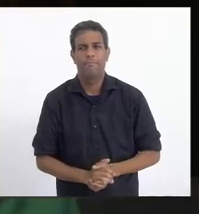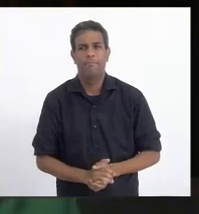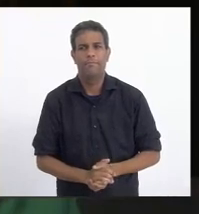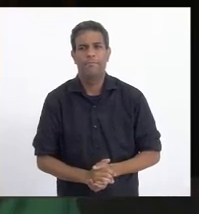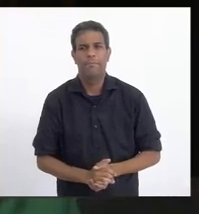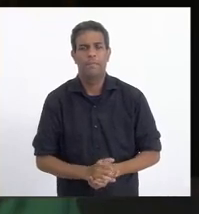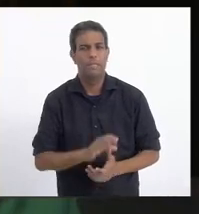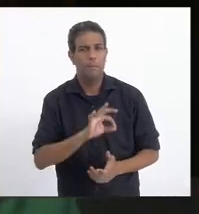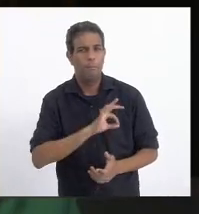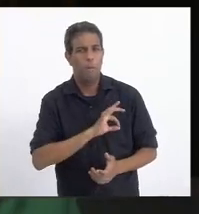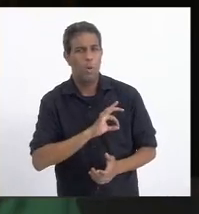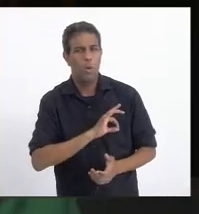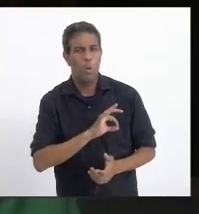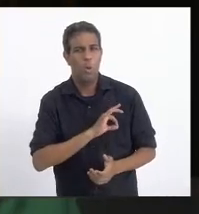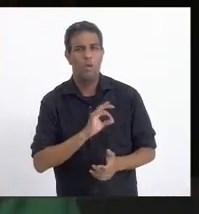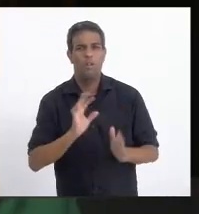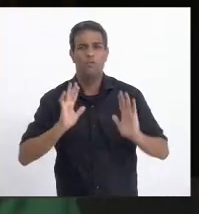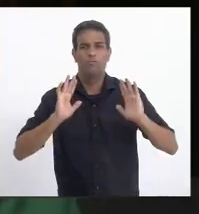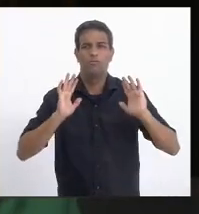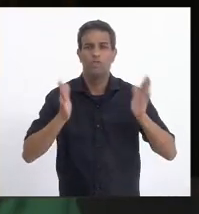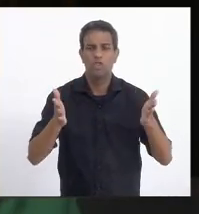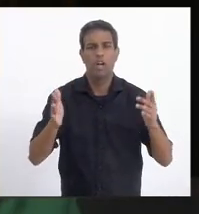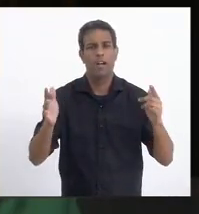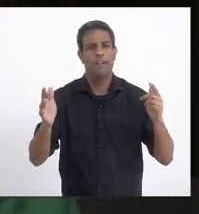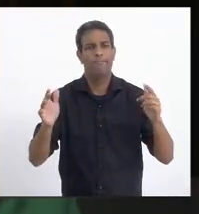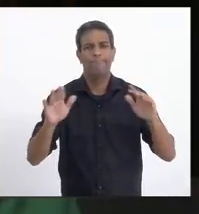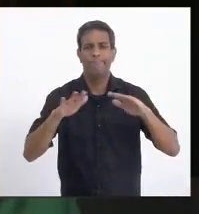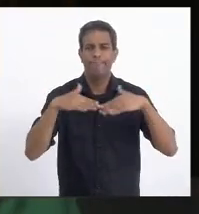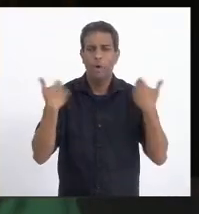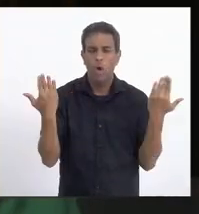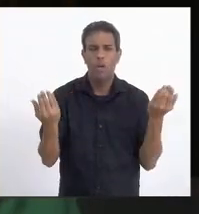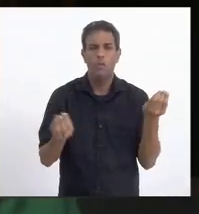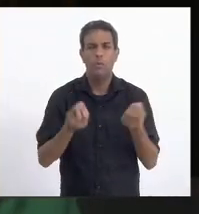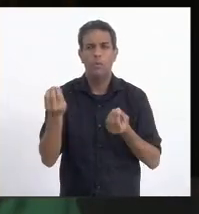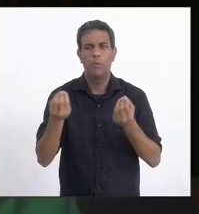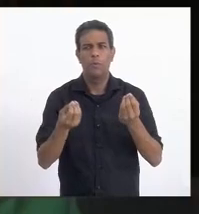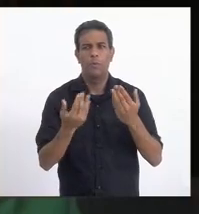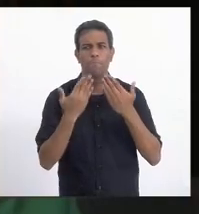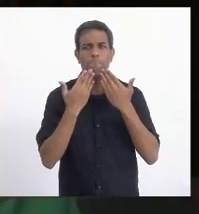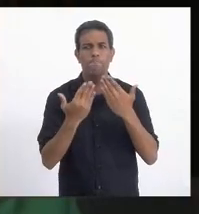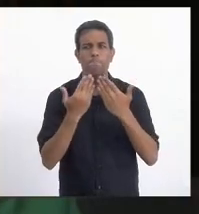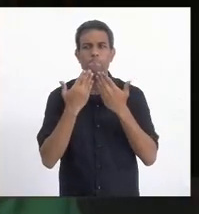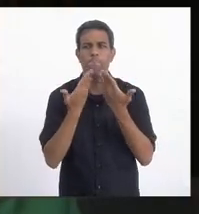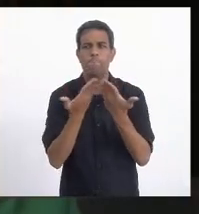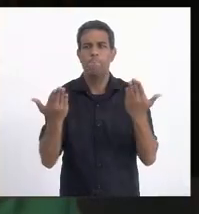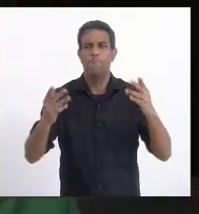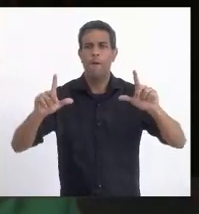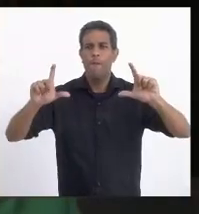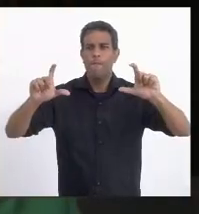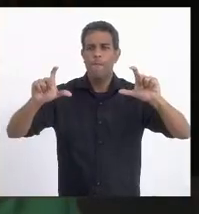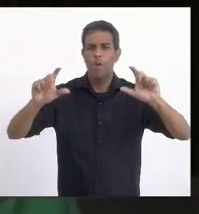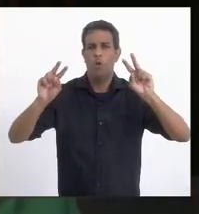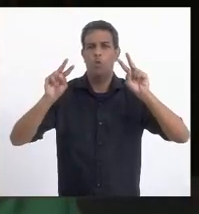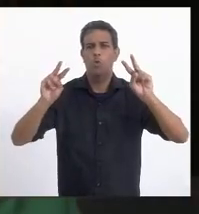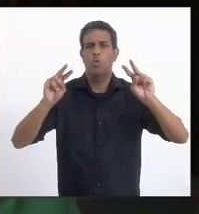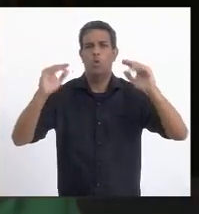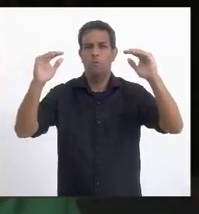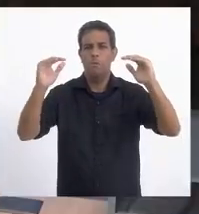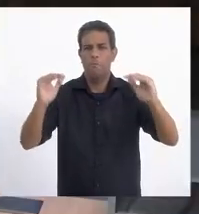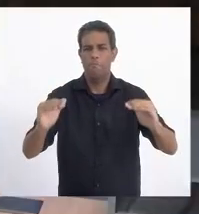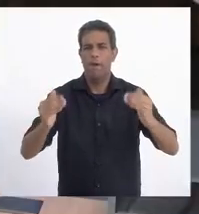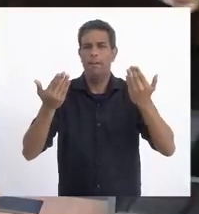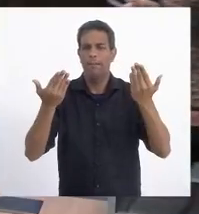hora policiais sendo abatidos E aí eu quero mostrar aqui pedir até que mostrasse aqui é foto